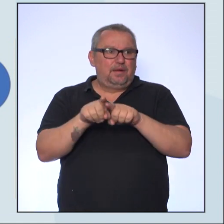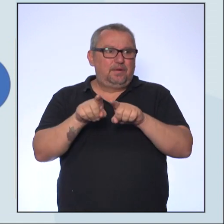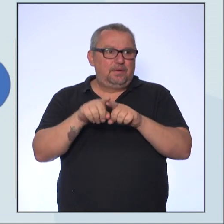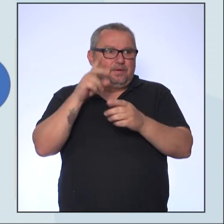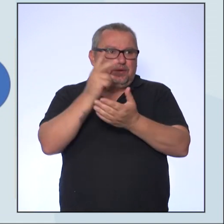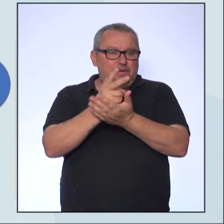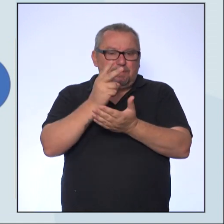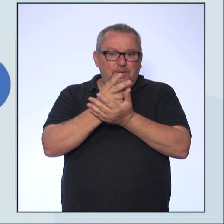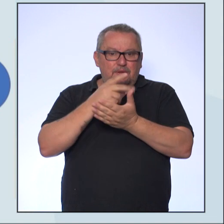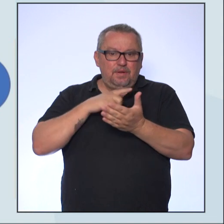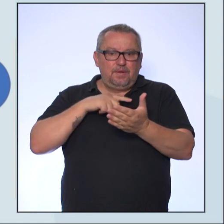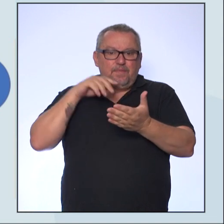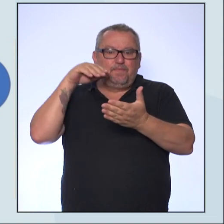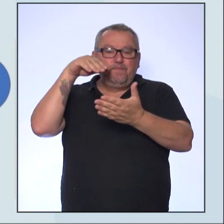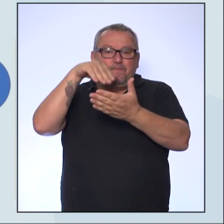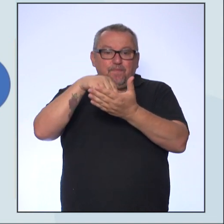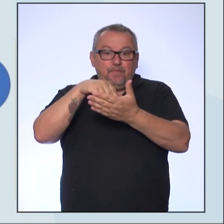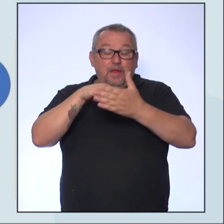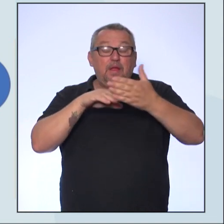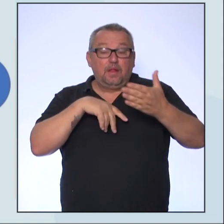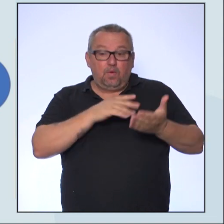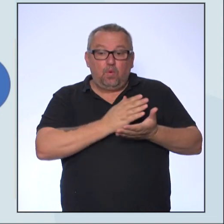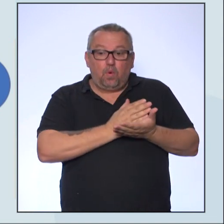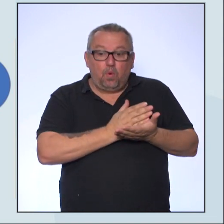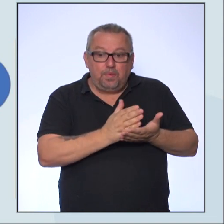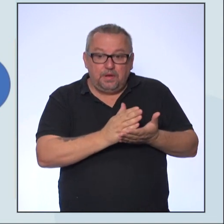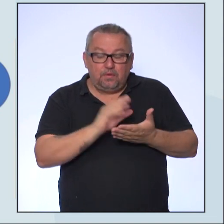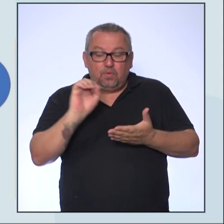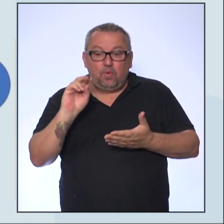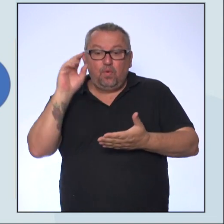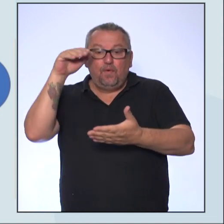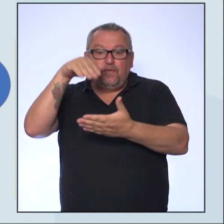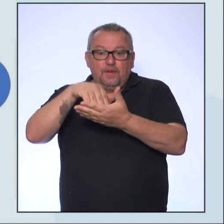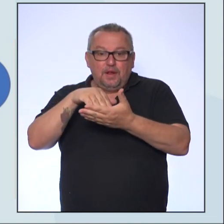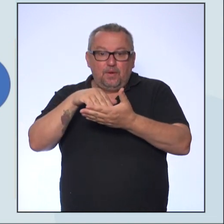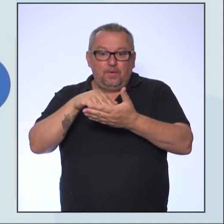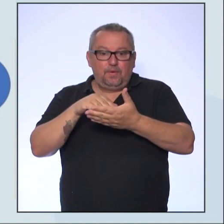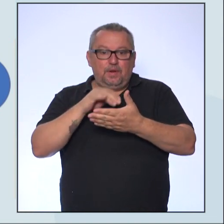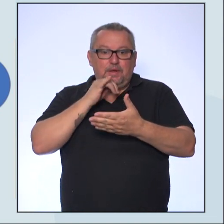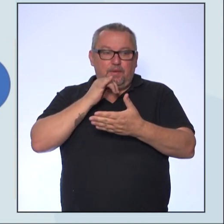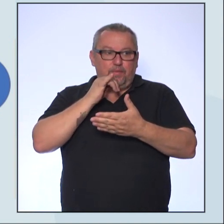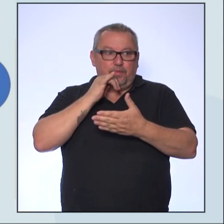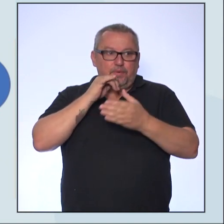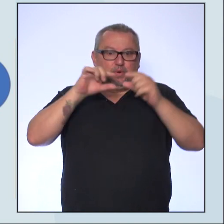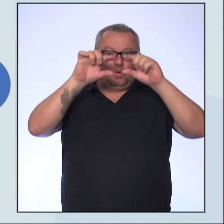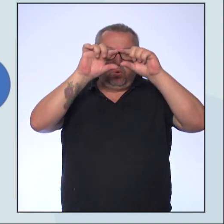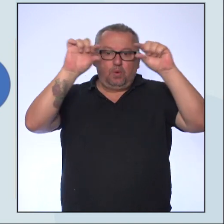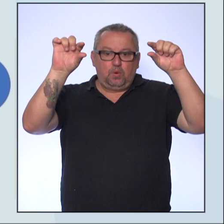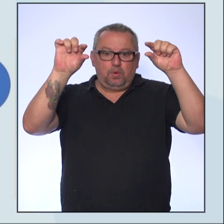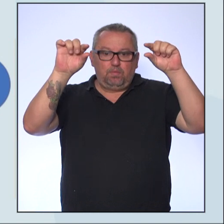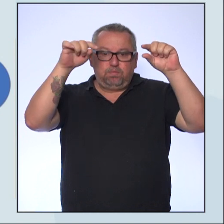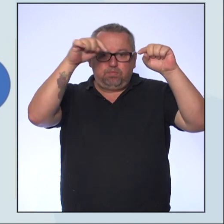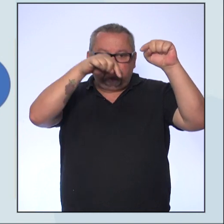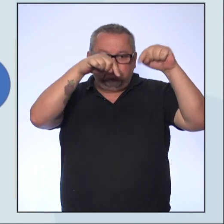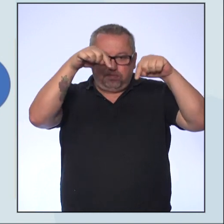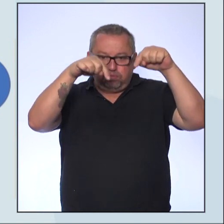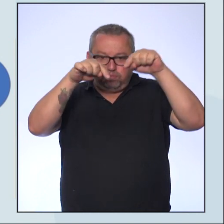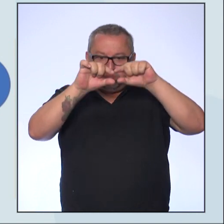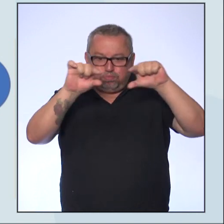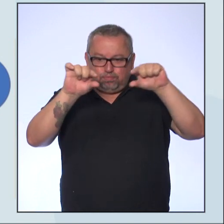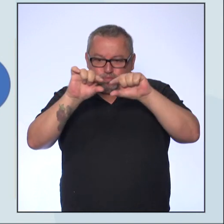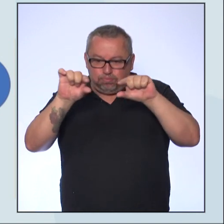que tem um final ou um começo do fluxograma, quando eu digo um final, assim, quando você fecha uma informação final,